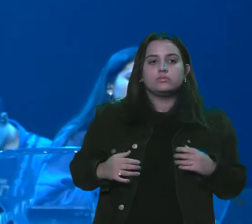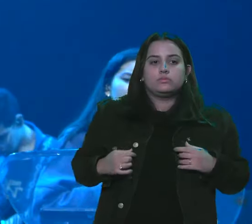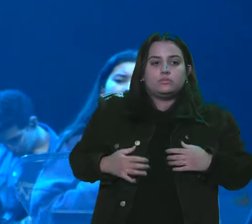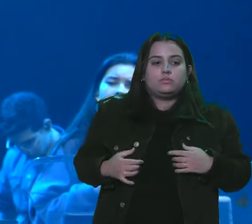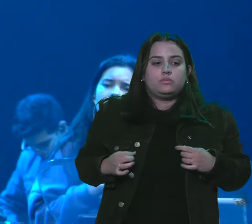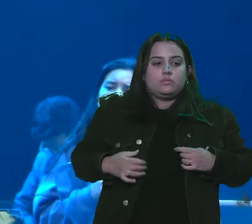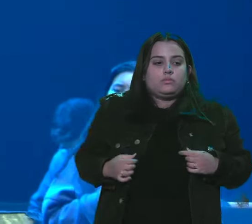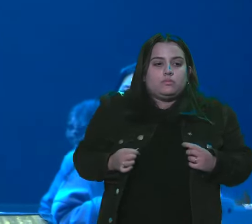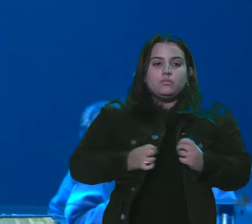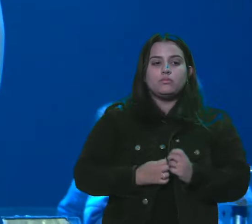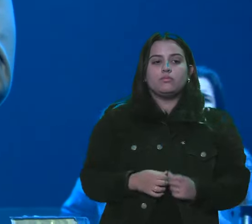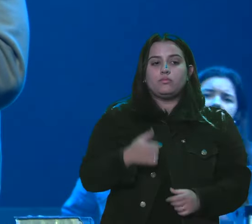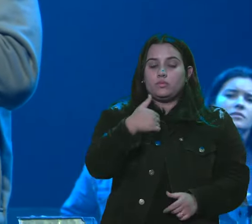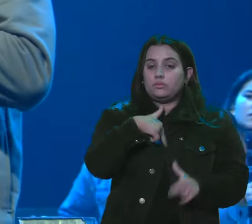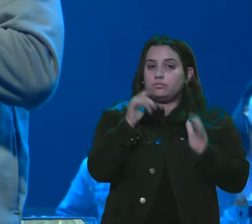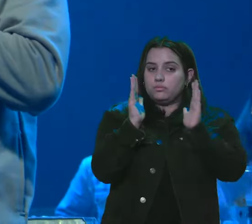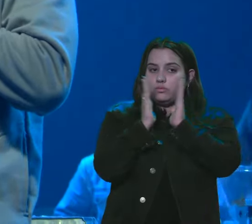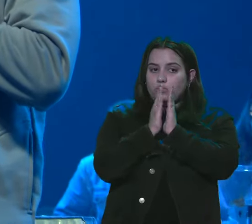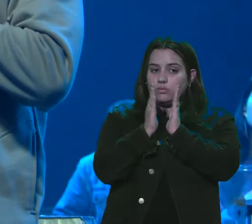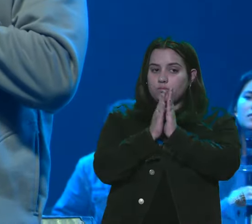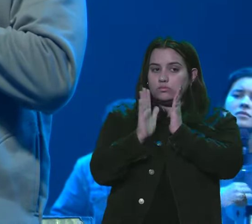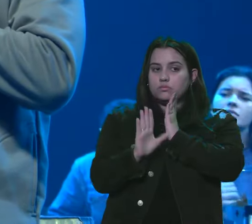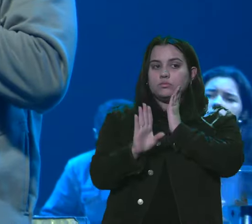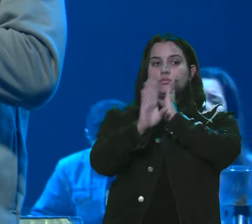Quando eu estava orando por este culto,